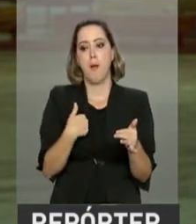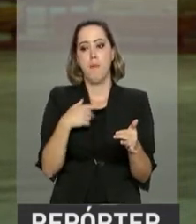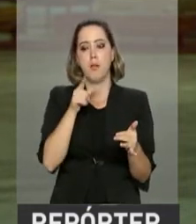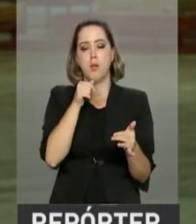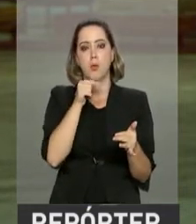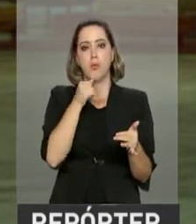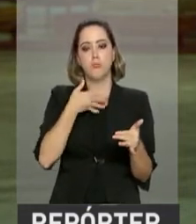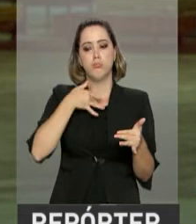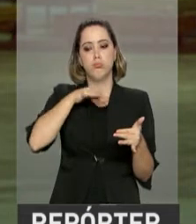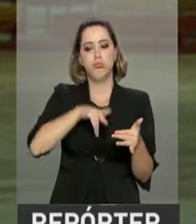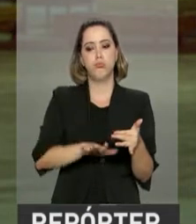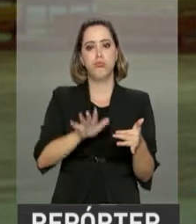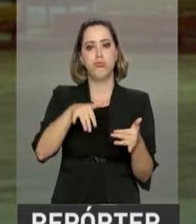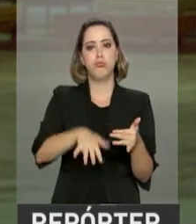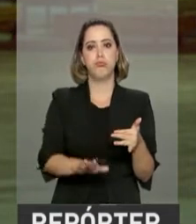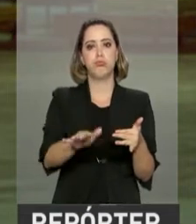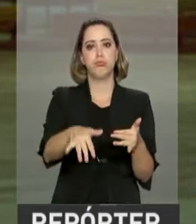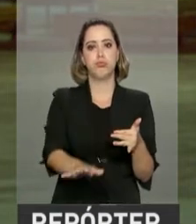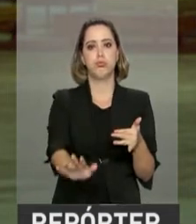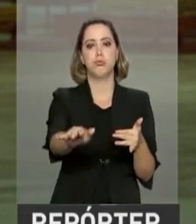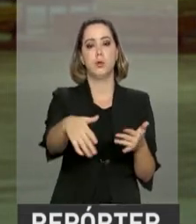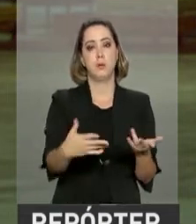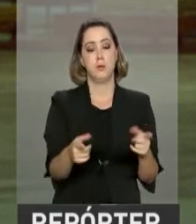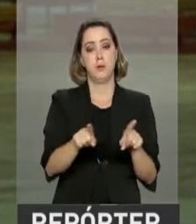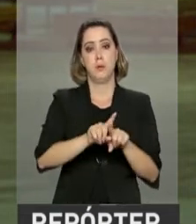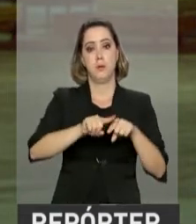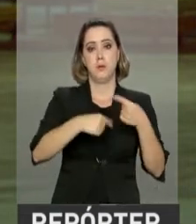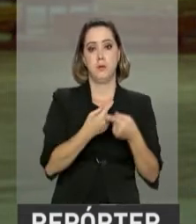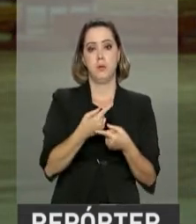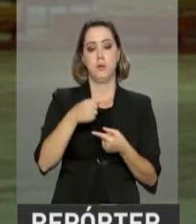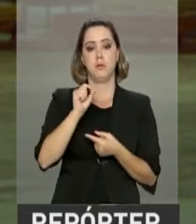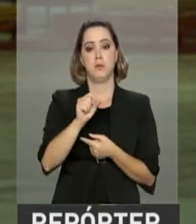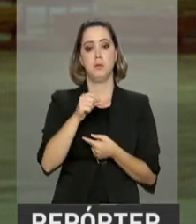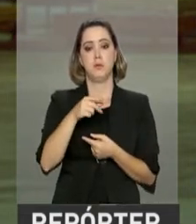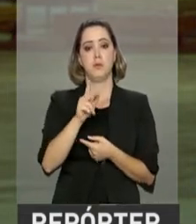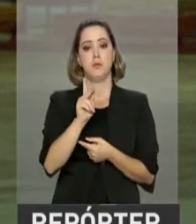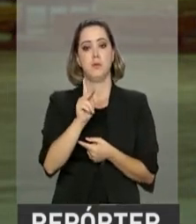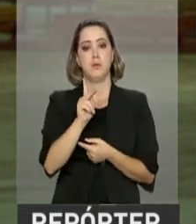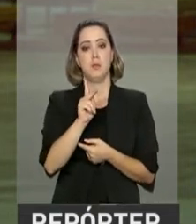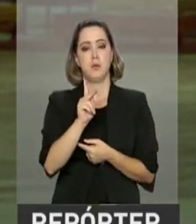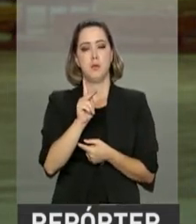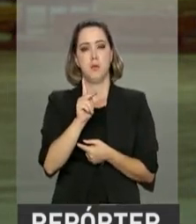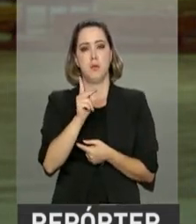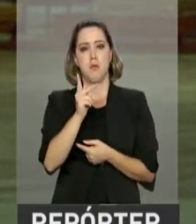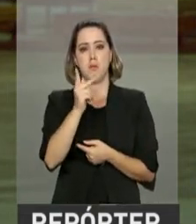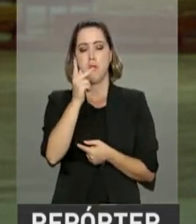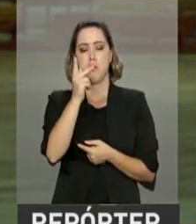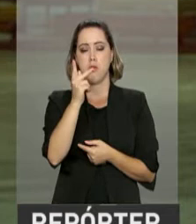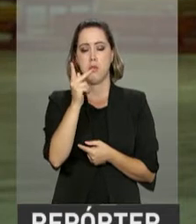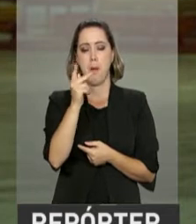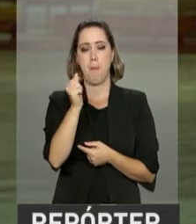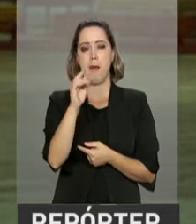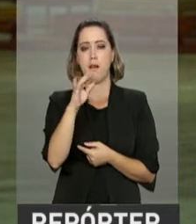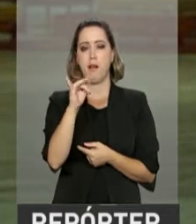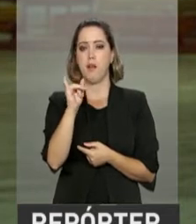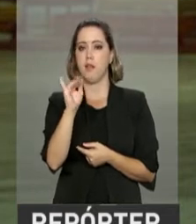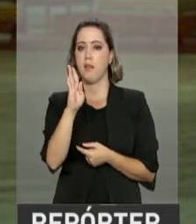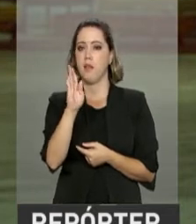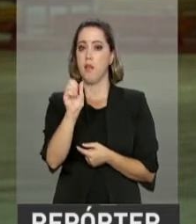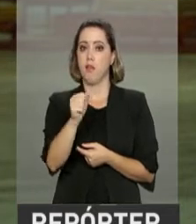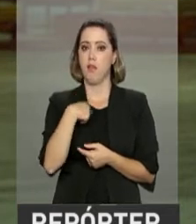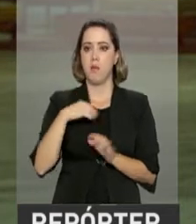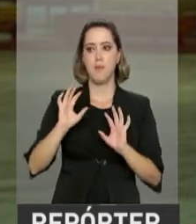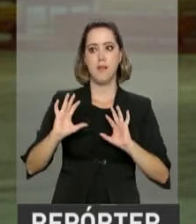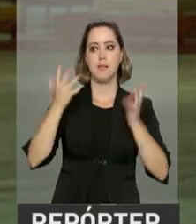reservatório de campos já em monteiro está na já na paraíba também é temer celebra a chegada das águas